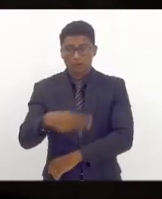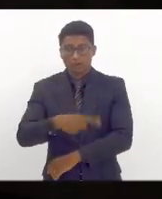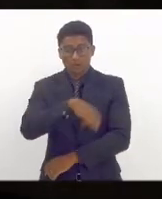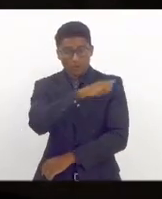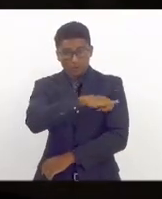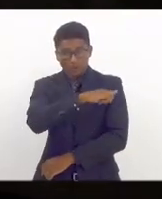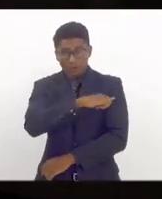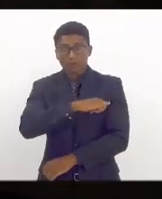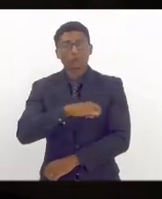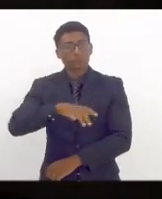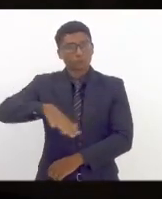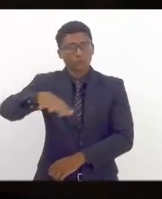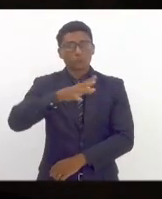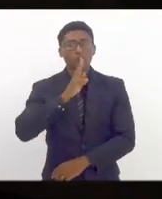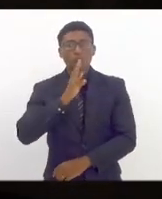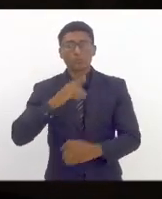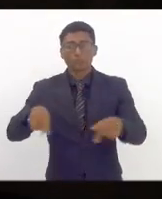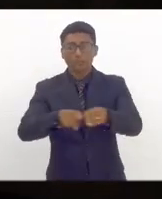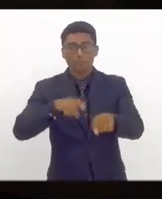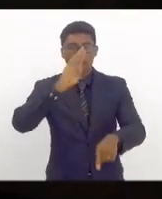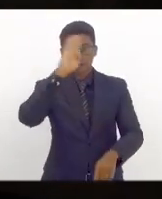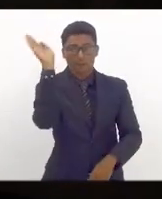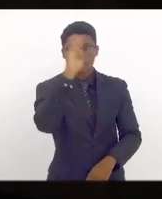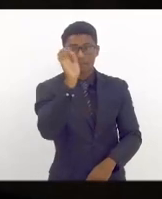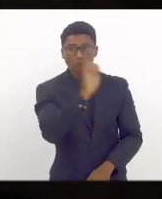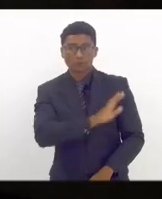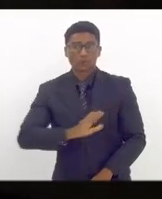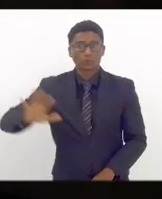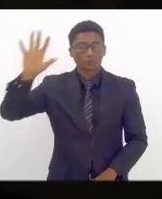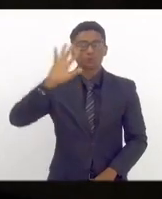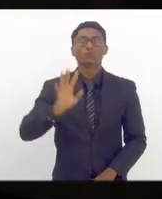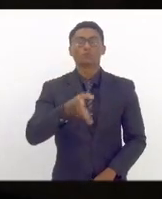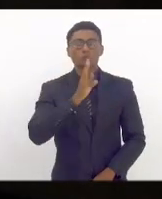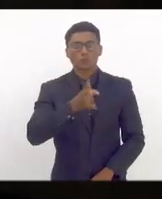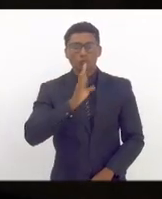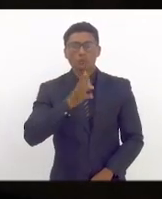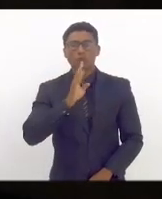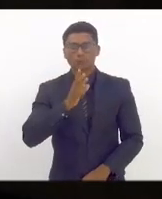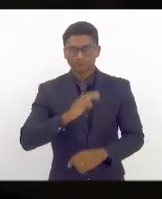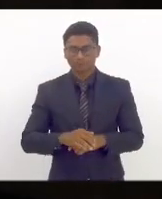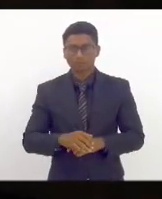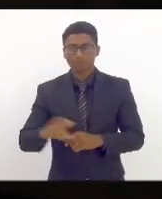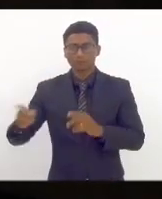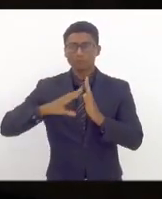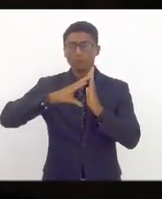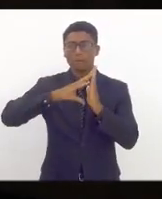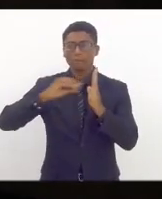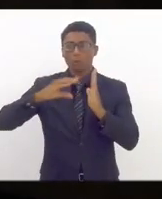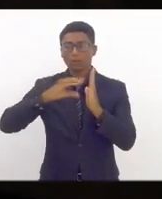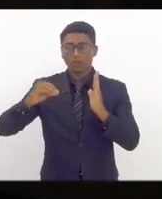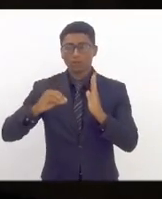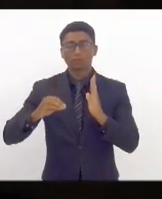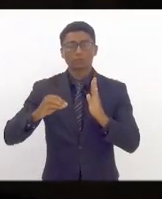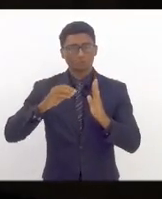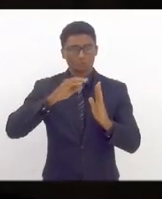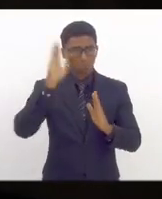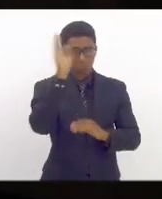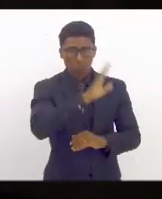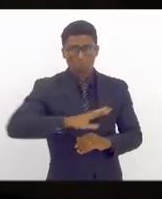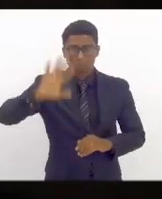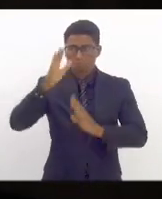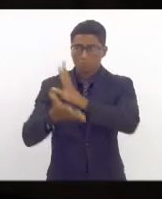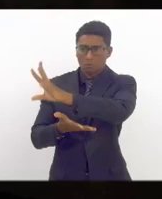mas também Brasil afora cativando o modelo de batalhas de Rima em todo o país Temos